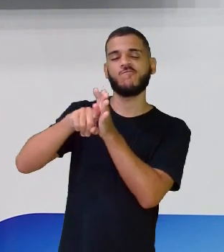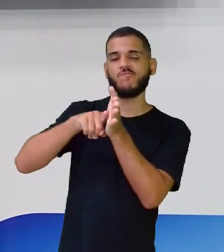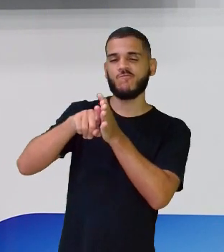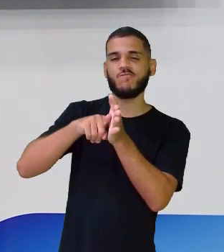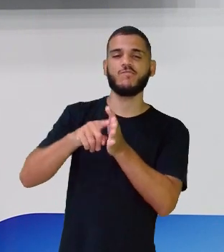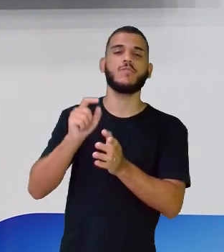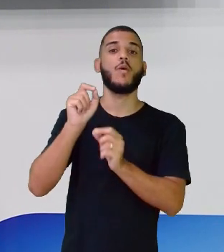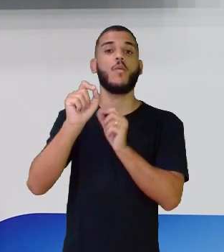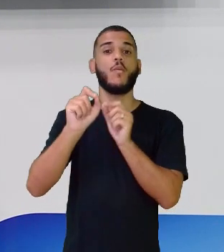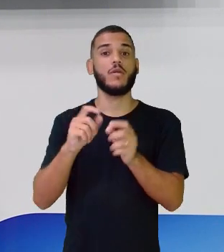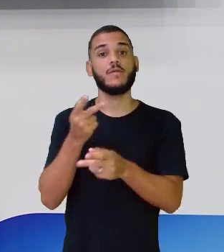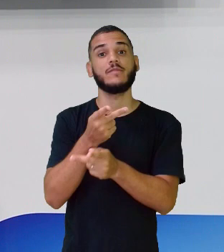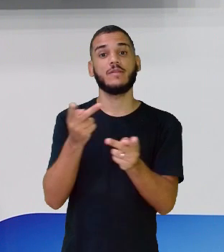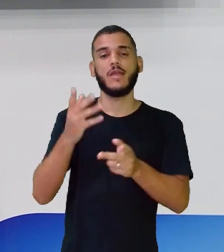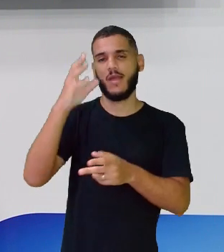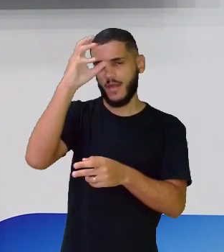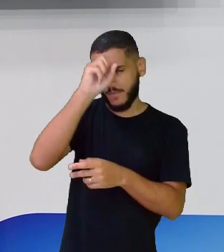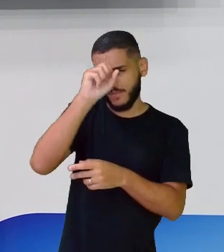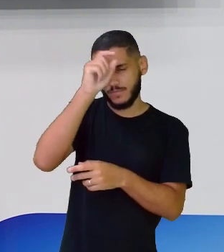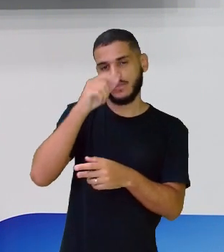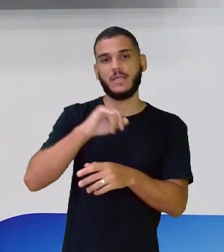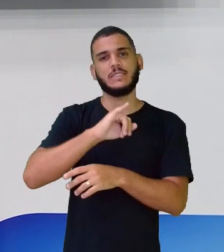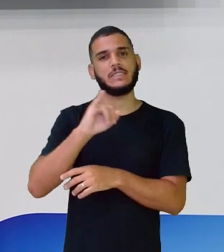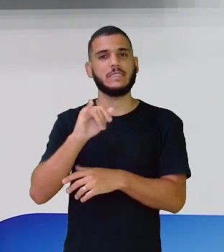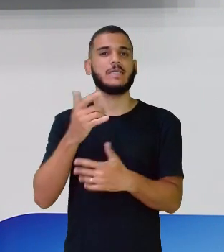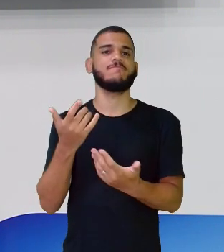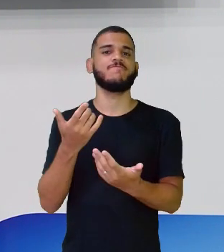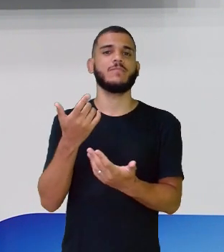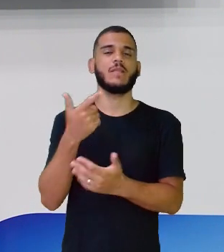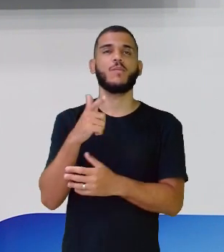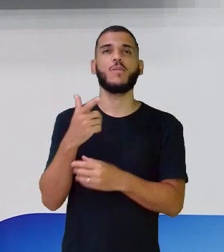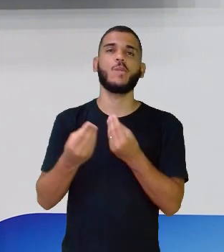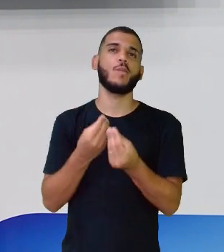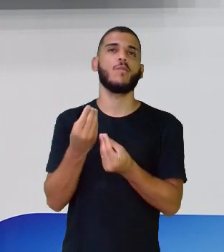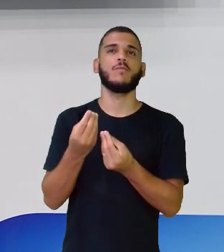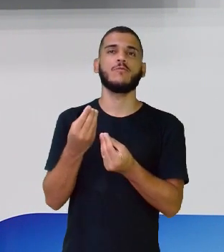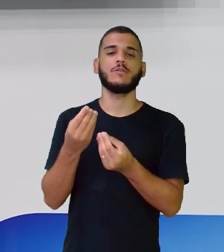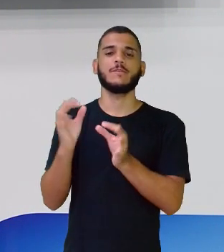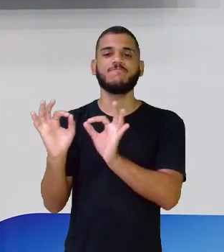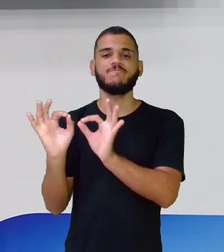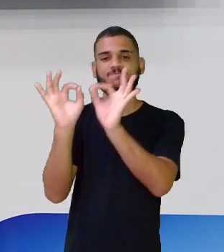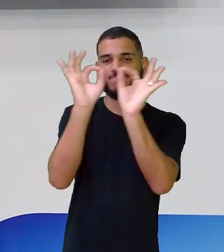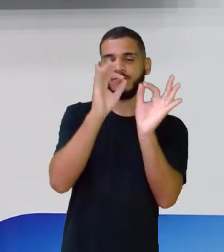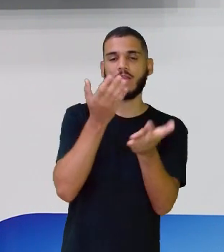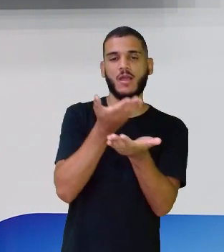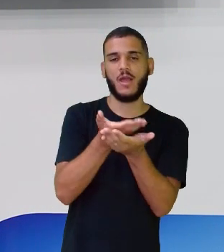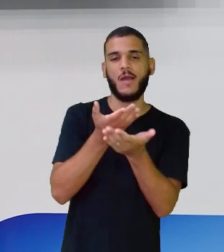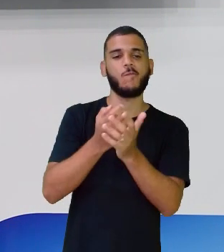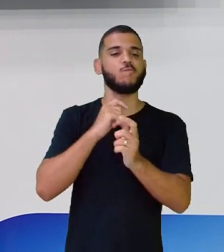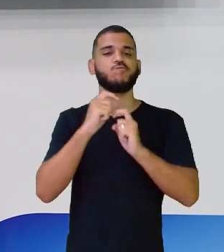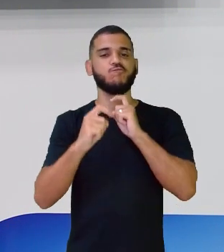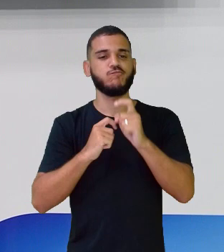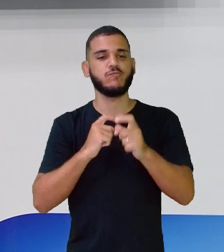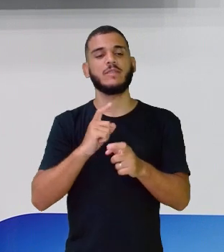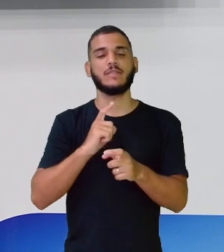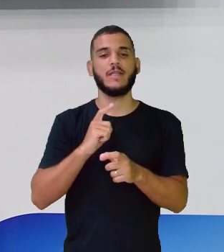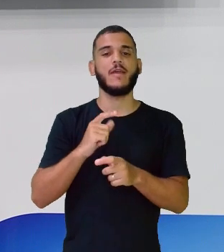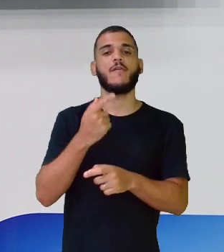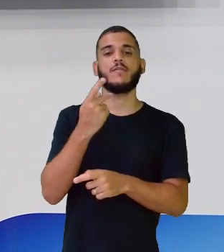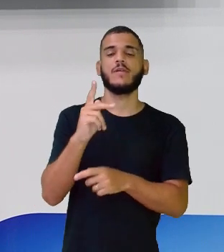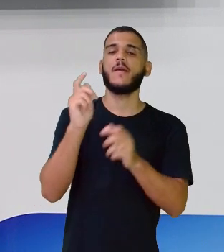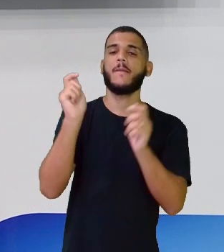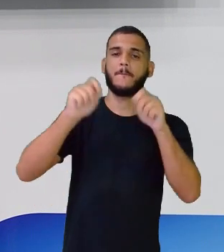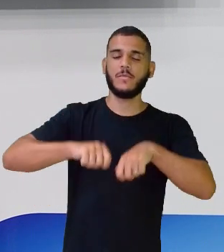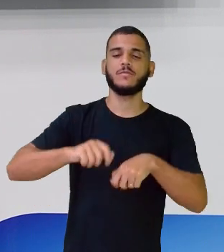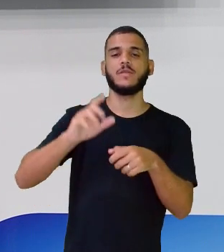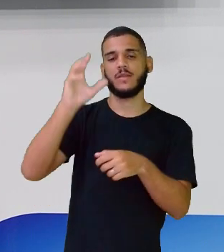que você aprendeu. E se você não teve como acompanhar aquela aula, ficou alguma dúvida, você vai aí